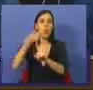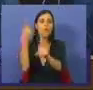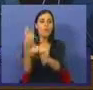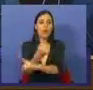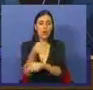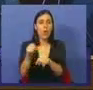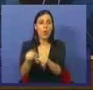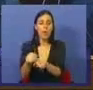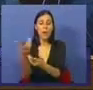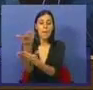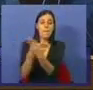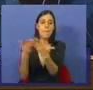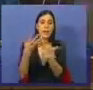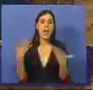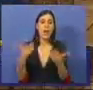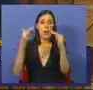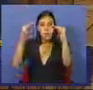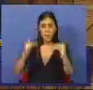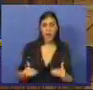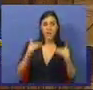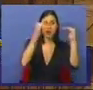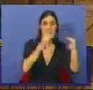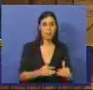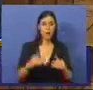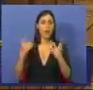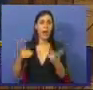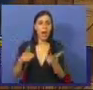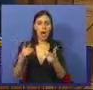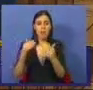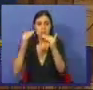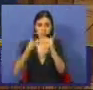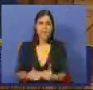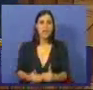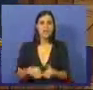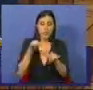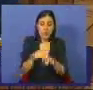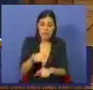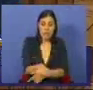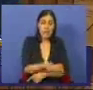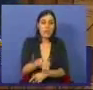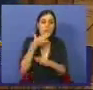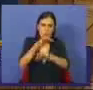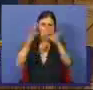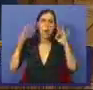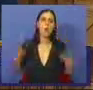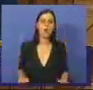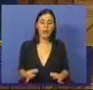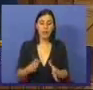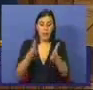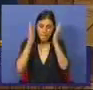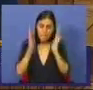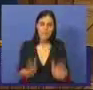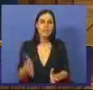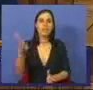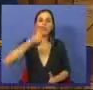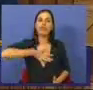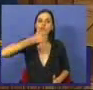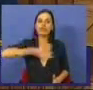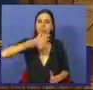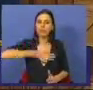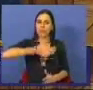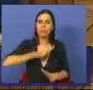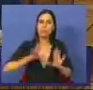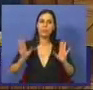comprado, até porque o mercado agora está mais baixo, porque há uma depressão. E, portanto, nestas circunstâncias concretas, o que é preciso que nos explique